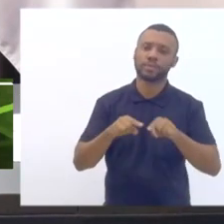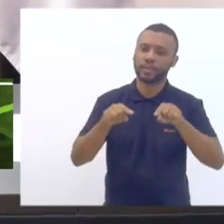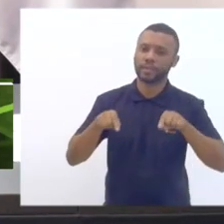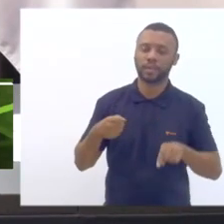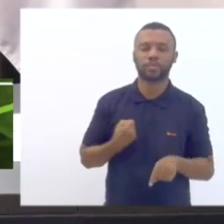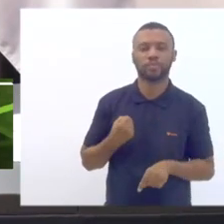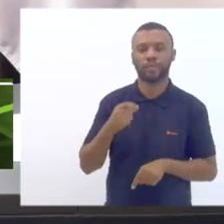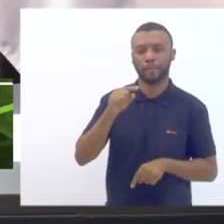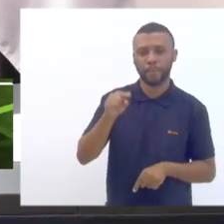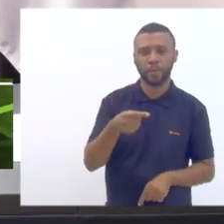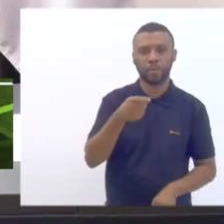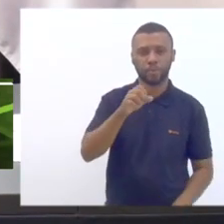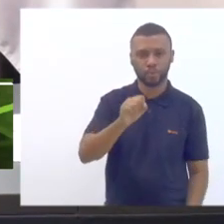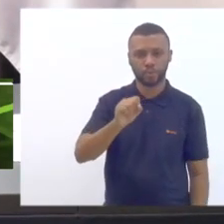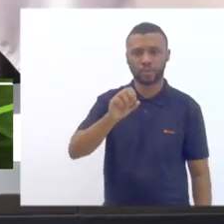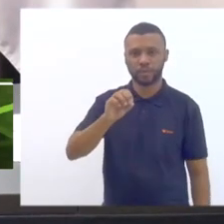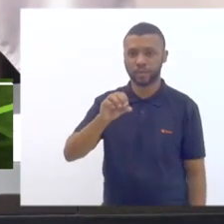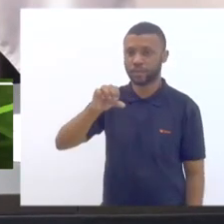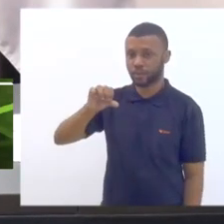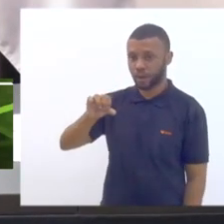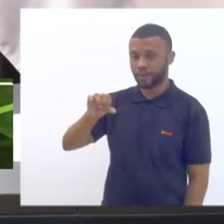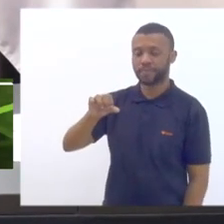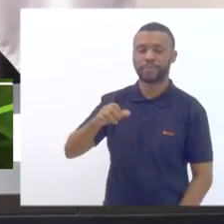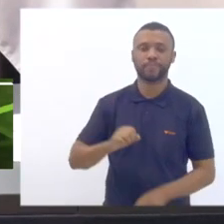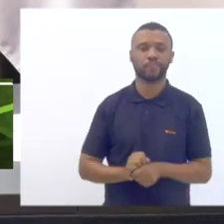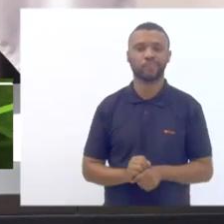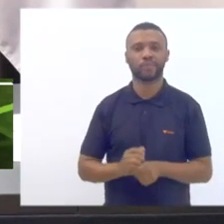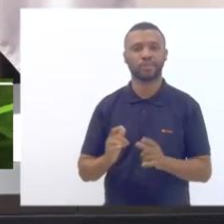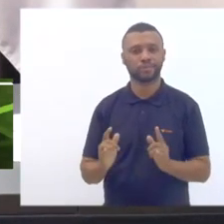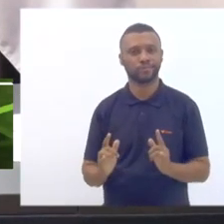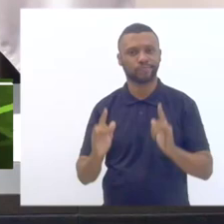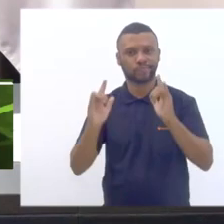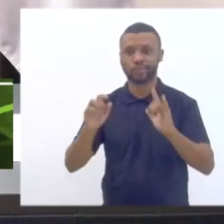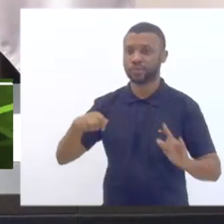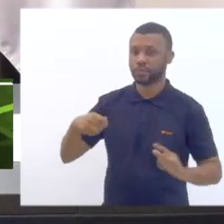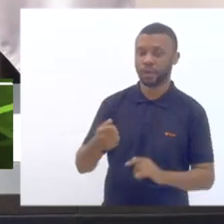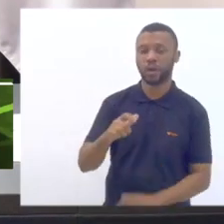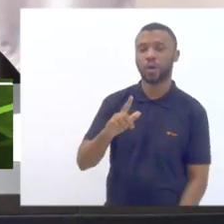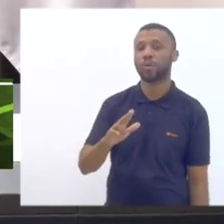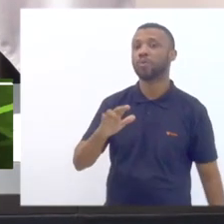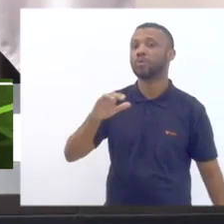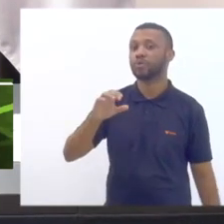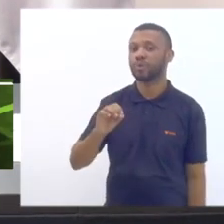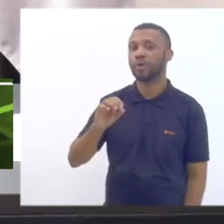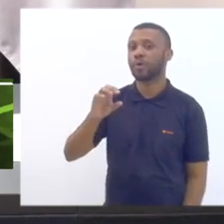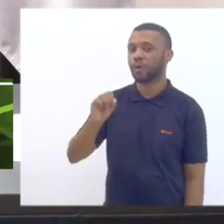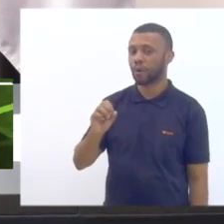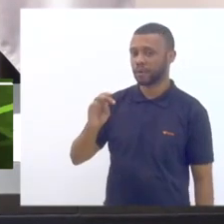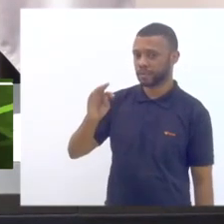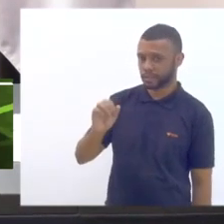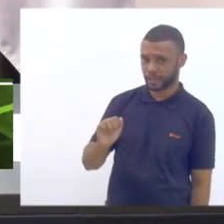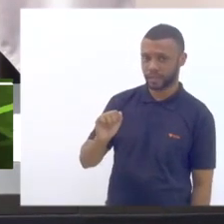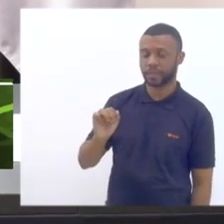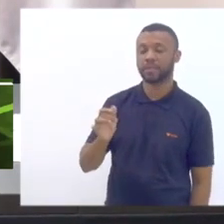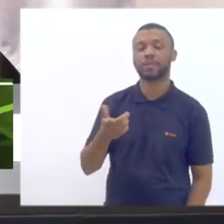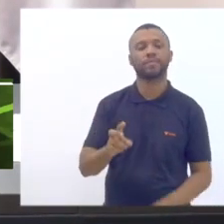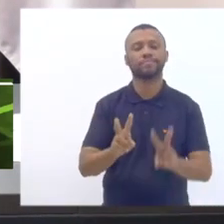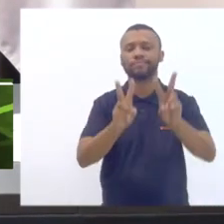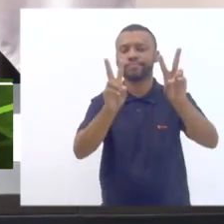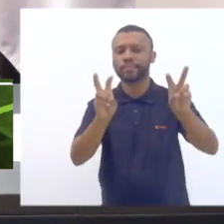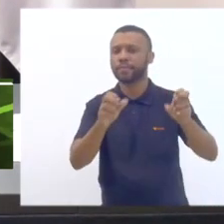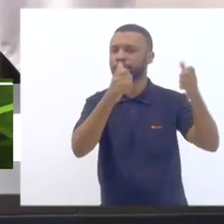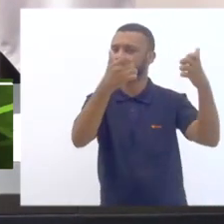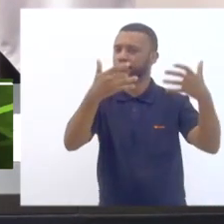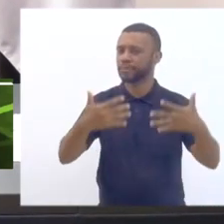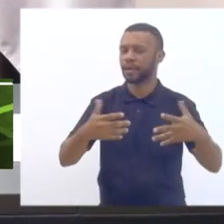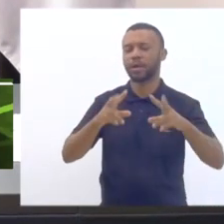das comissões do edifício Lúcio Costa, com a seguinte ordem do dia: